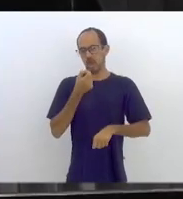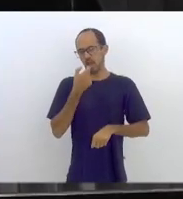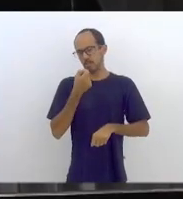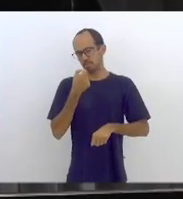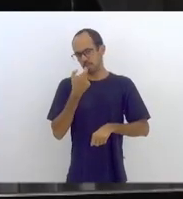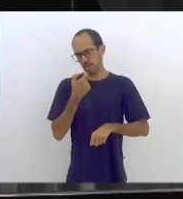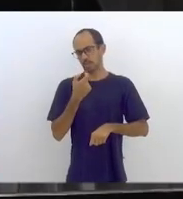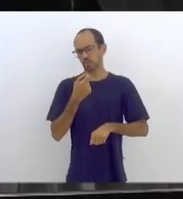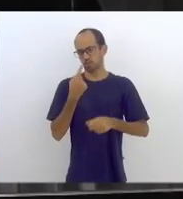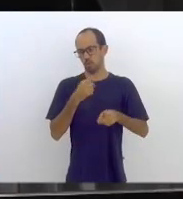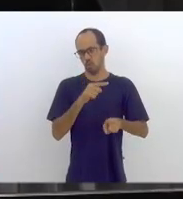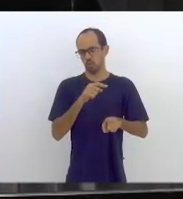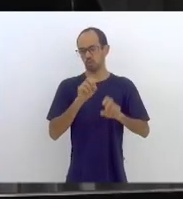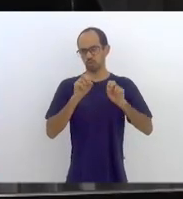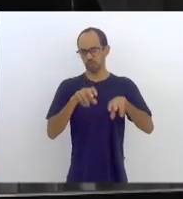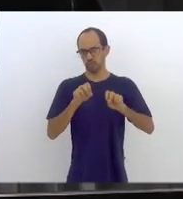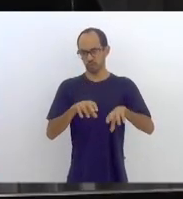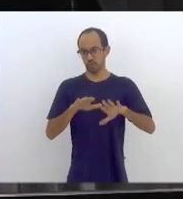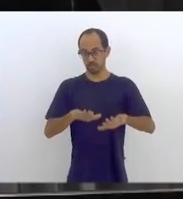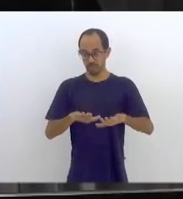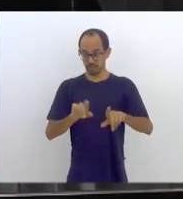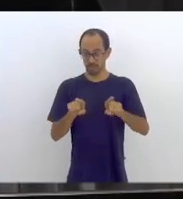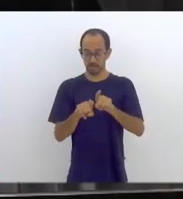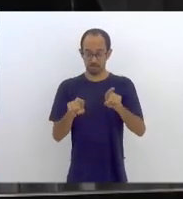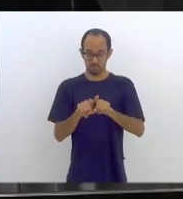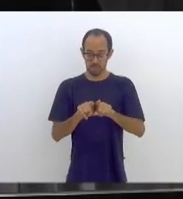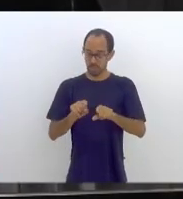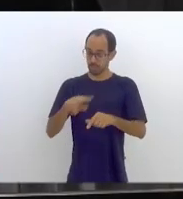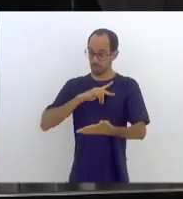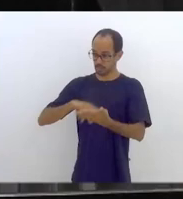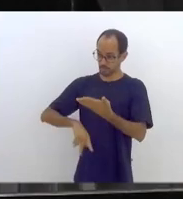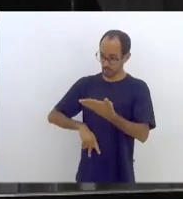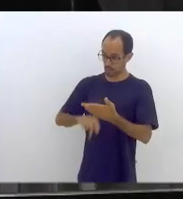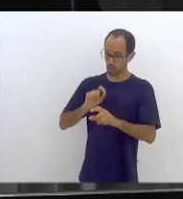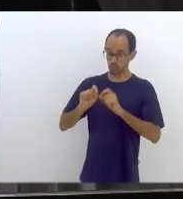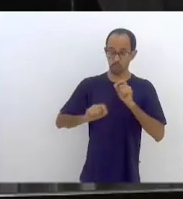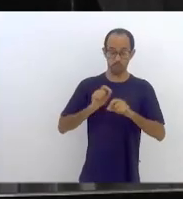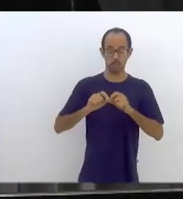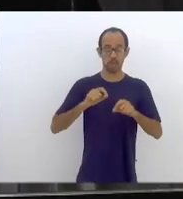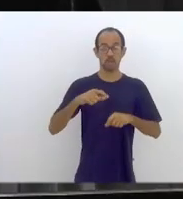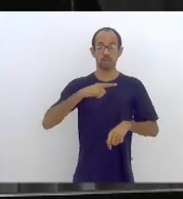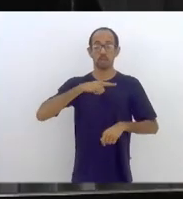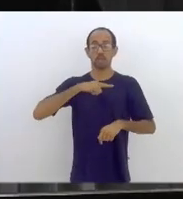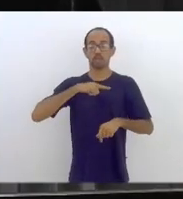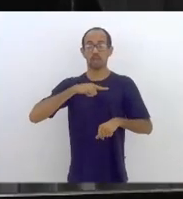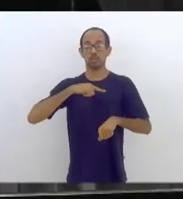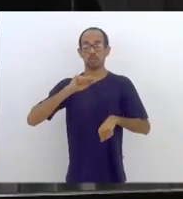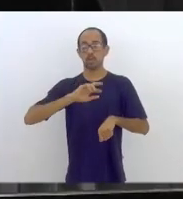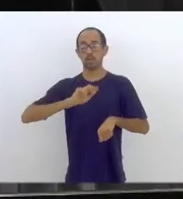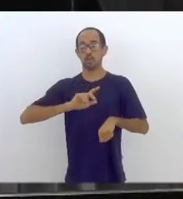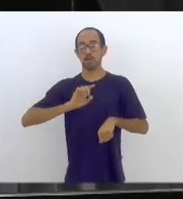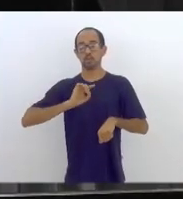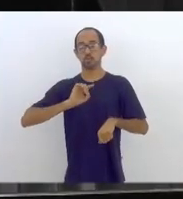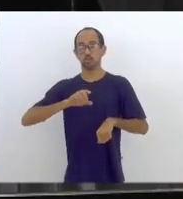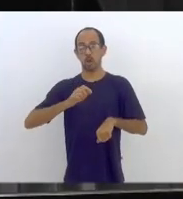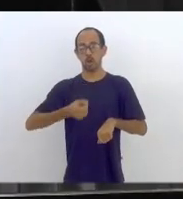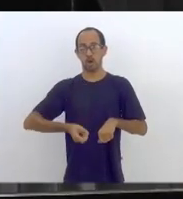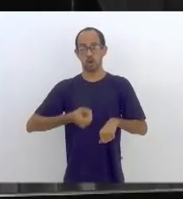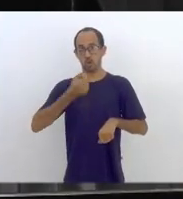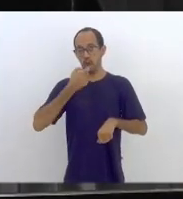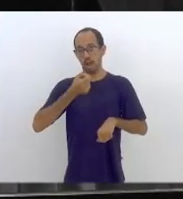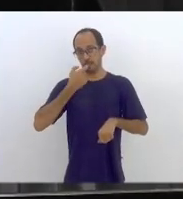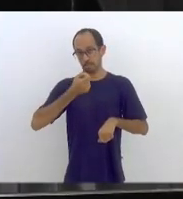retrovirais mas mais que isso senhora Presidente a gente teve não só esse anti